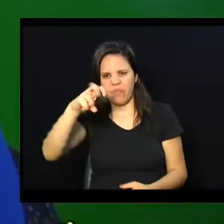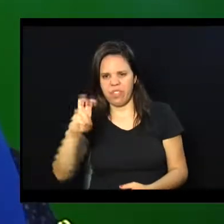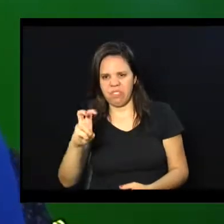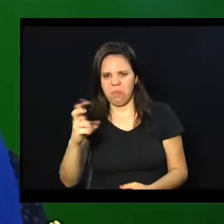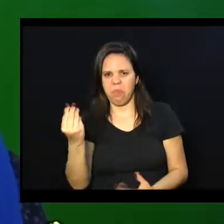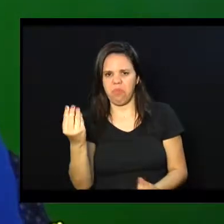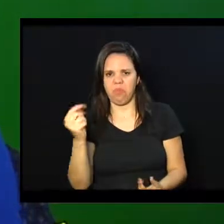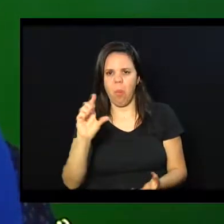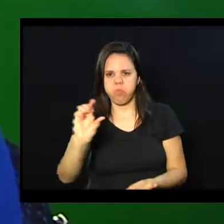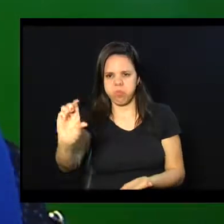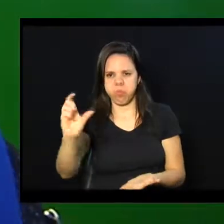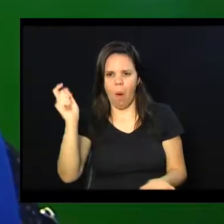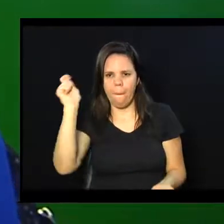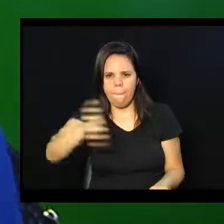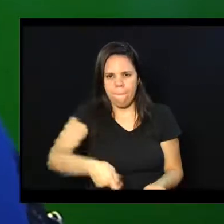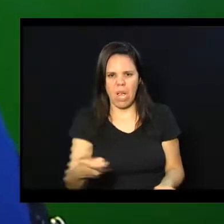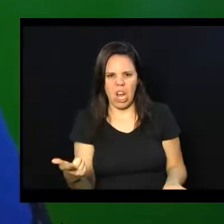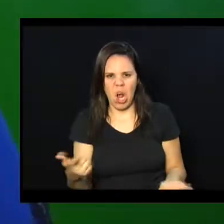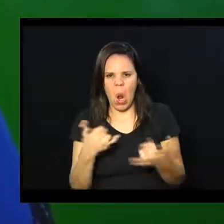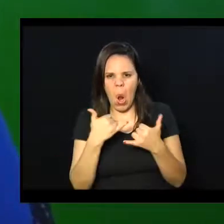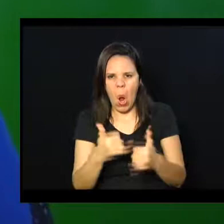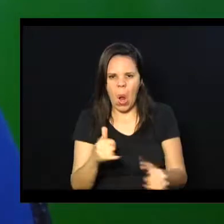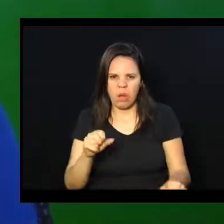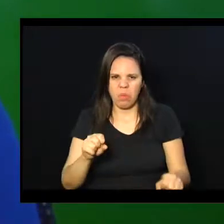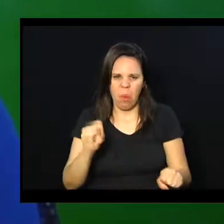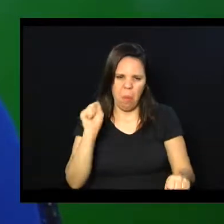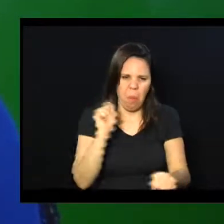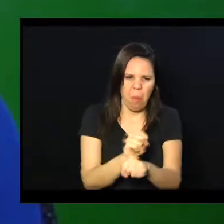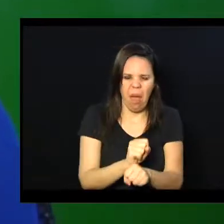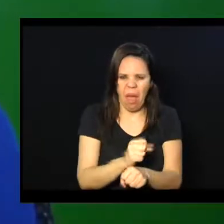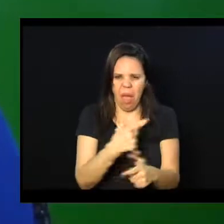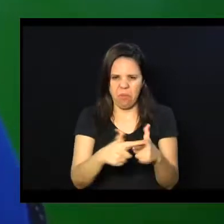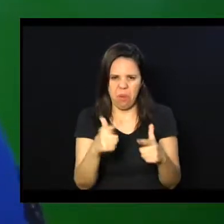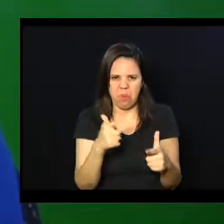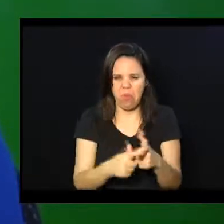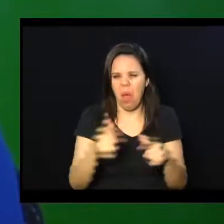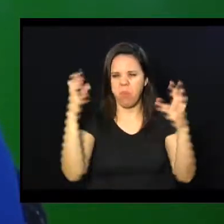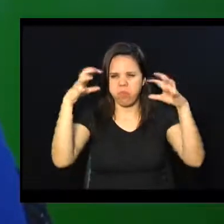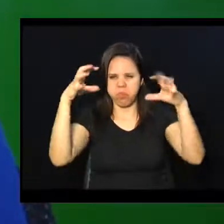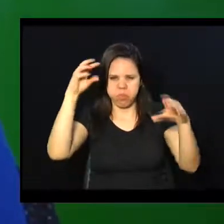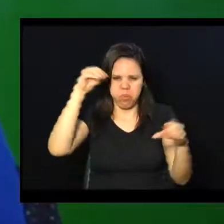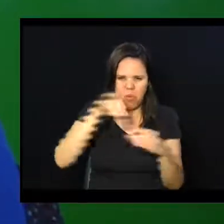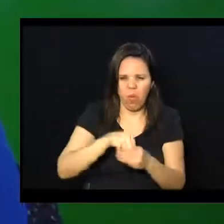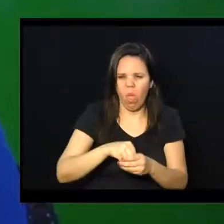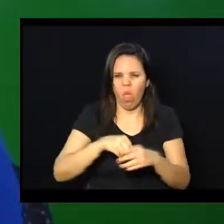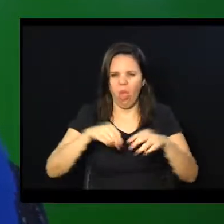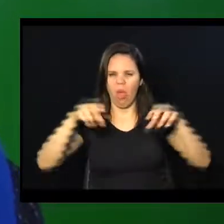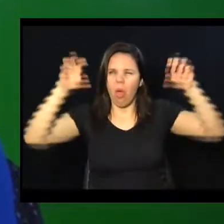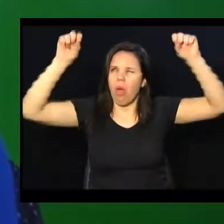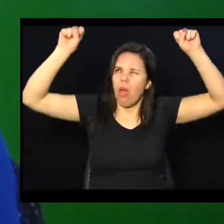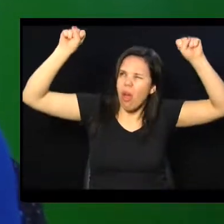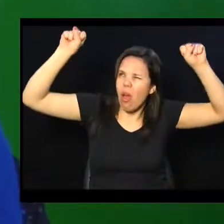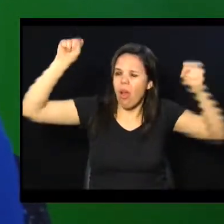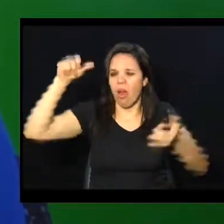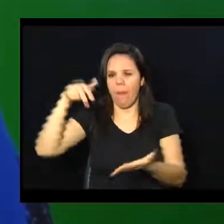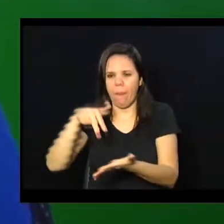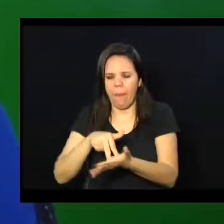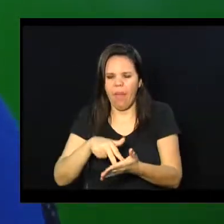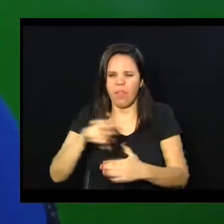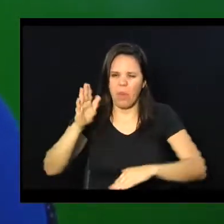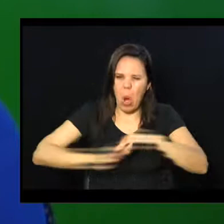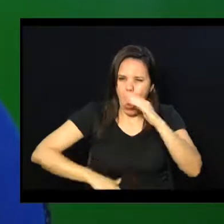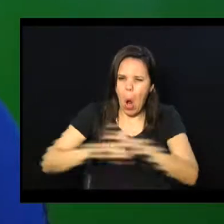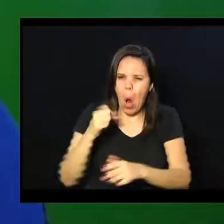gente ter que um ônibus quebrar, chover dentro do ônibus, ter que pegar um trânsito em pé dentro dos ônibus. Com a obra da BRT